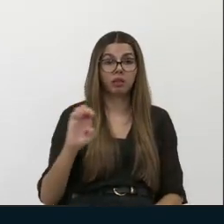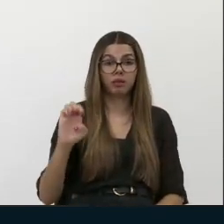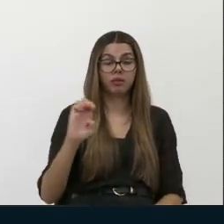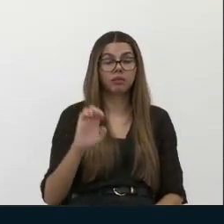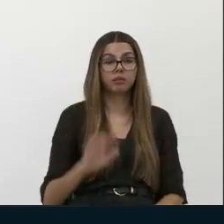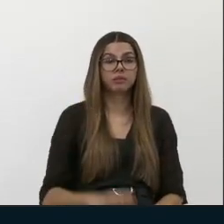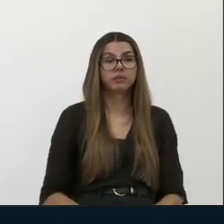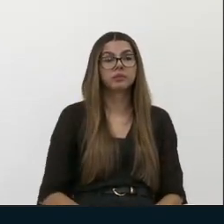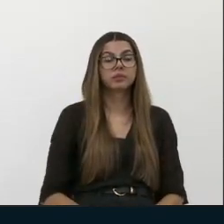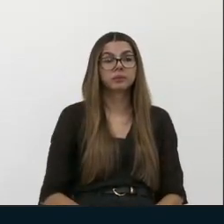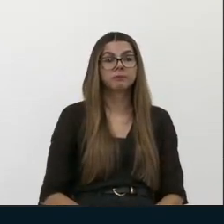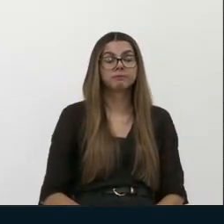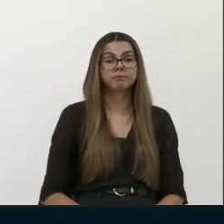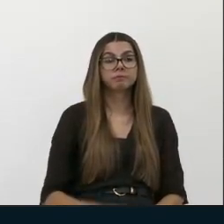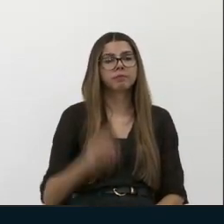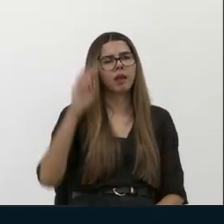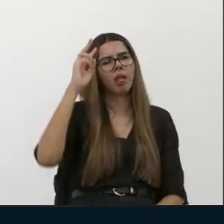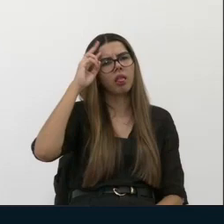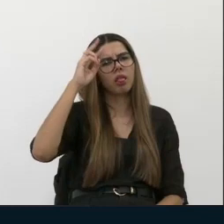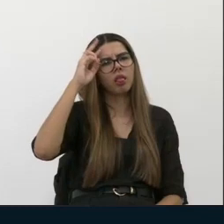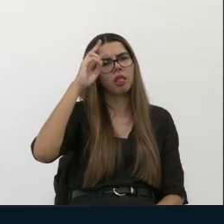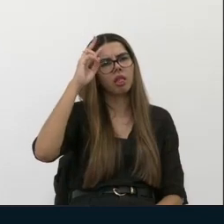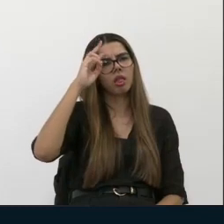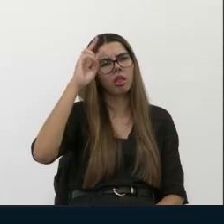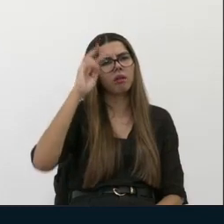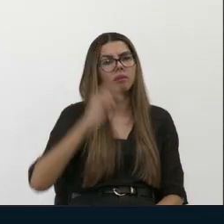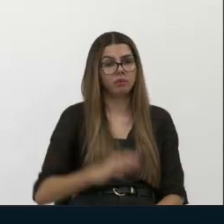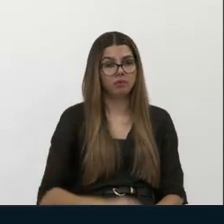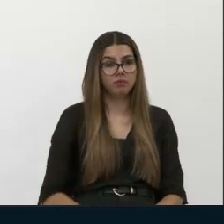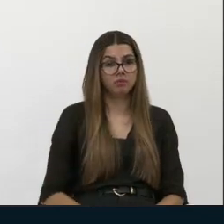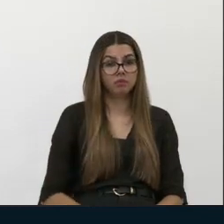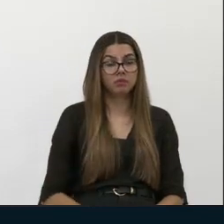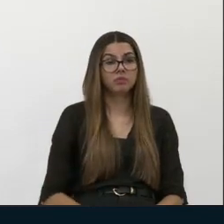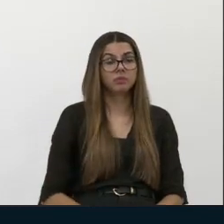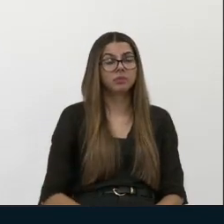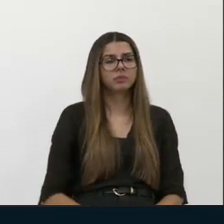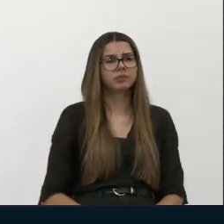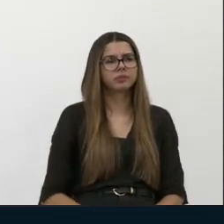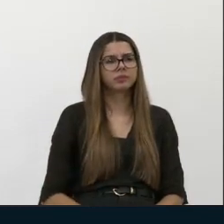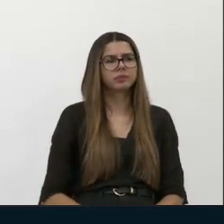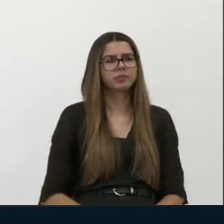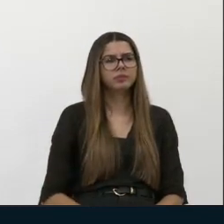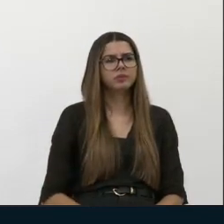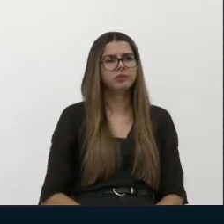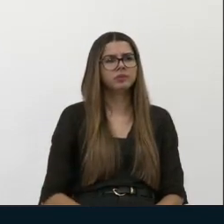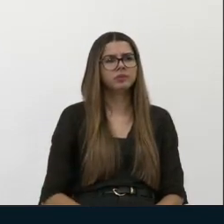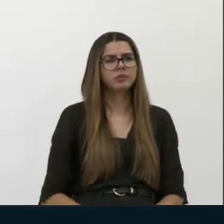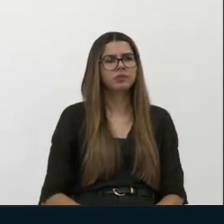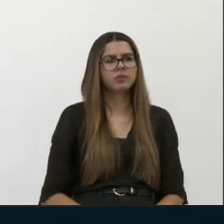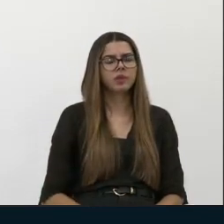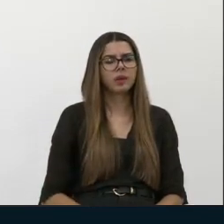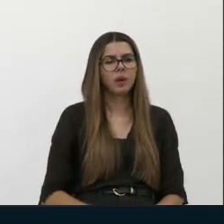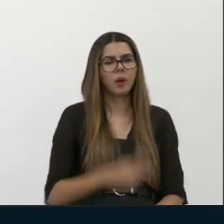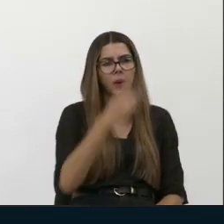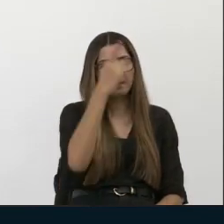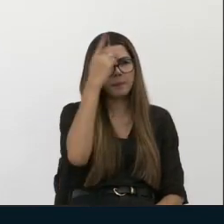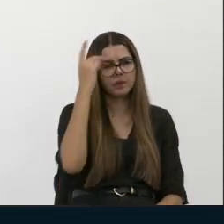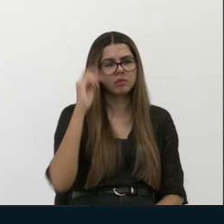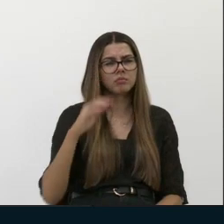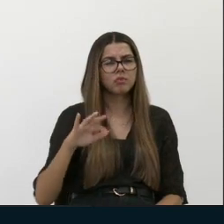lembro que o governador era, antes do Orestes Quercia, me lembro, era o